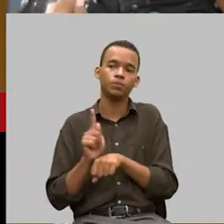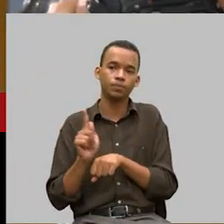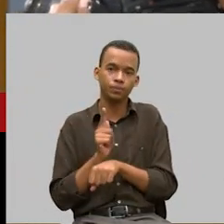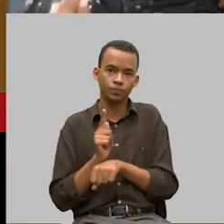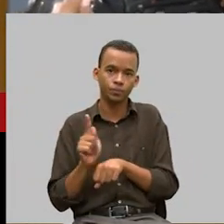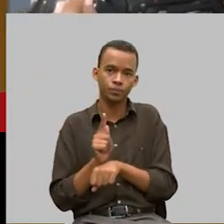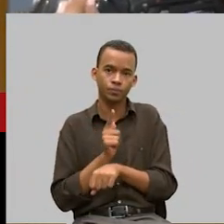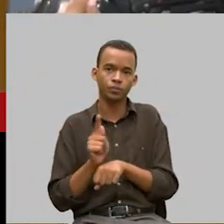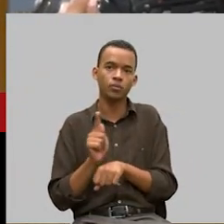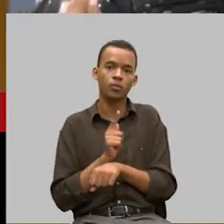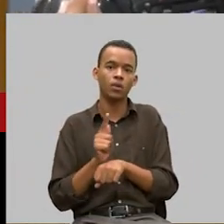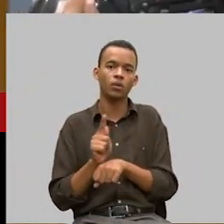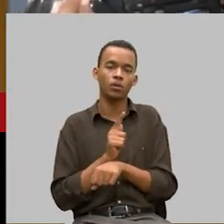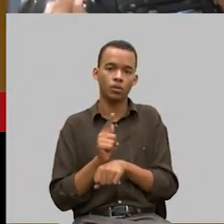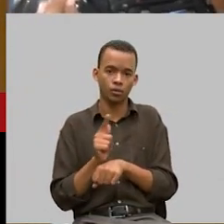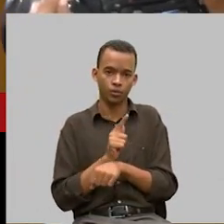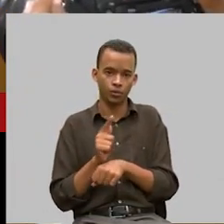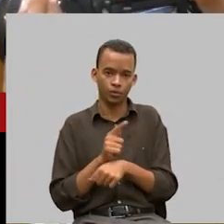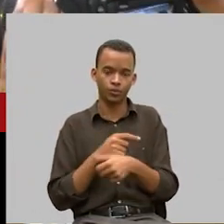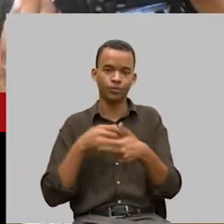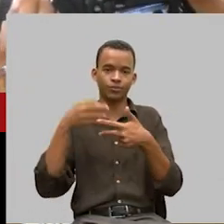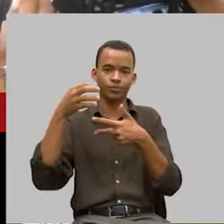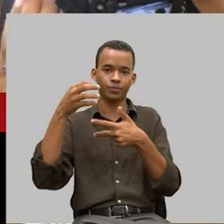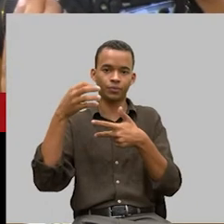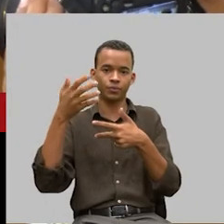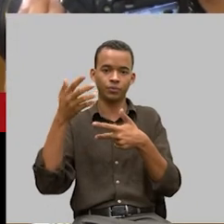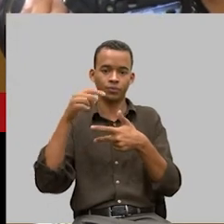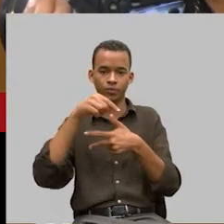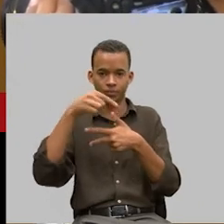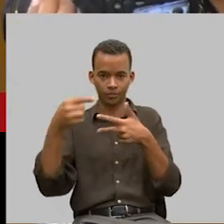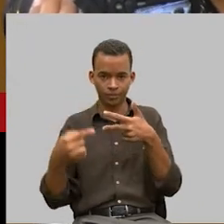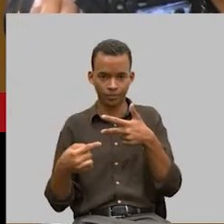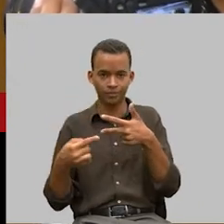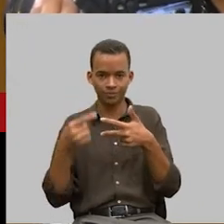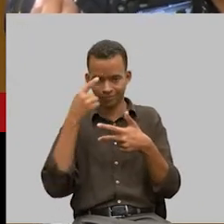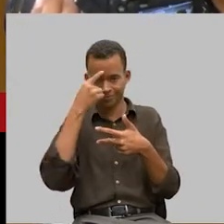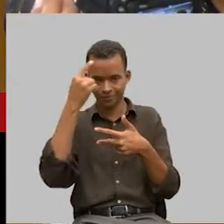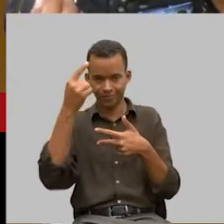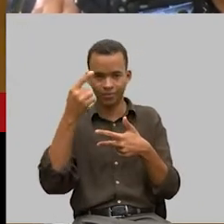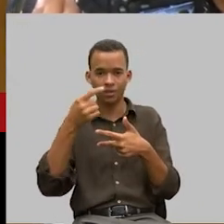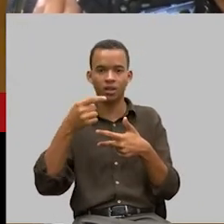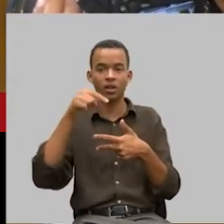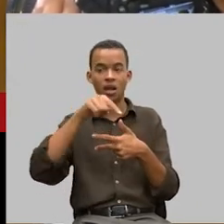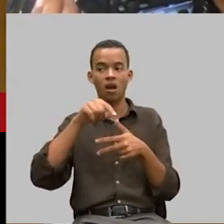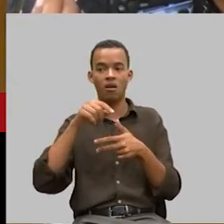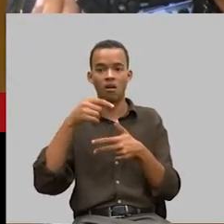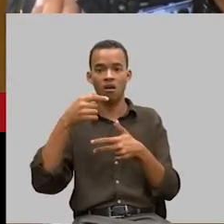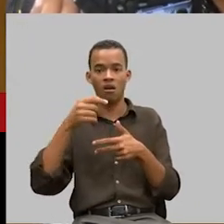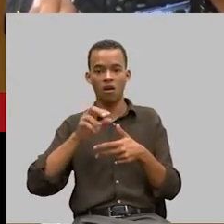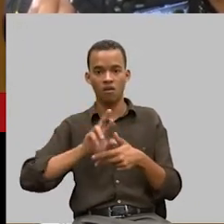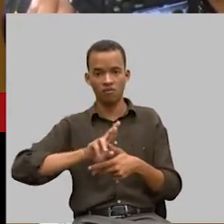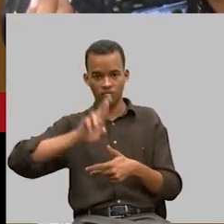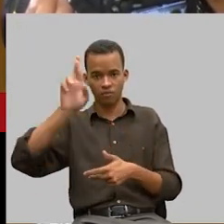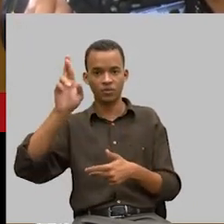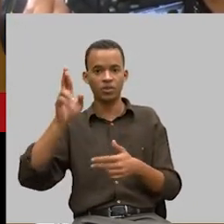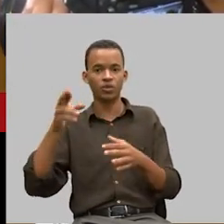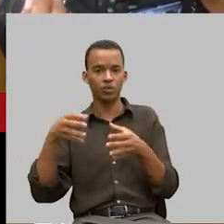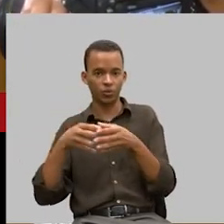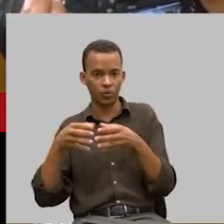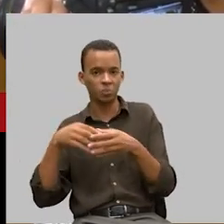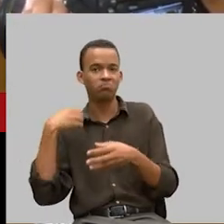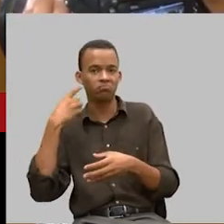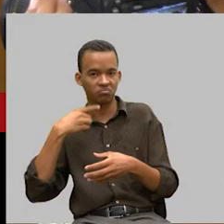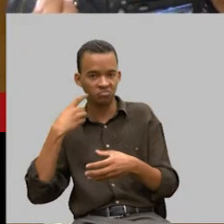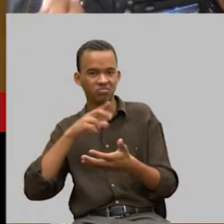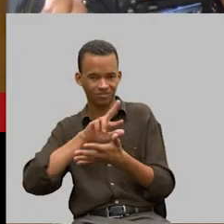do Poder Executivo Estadual eh eu tô aqui representando né os trabalhadores em educação ciut